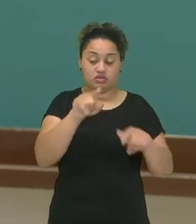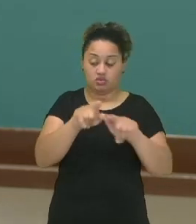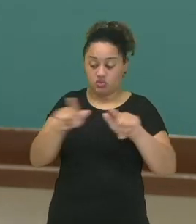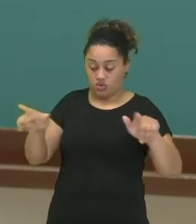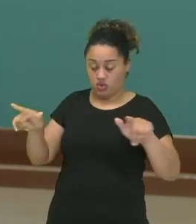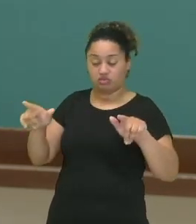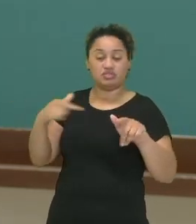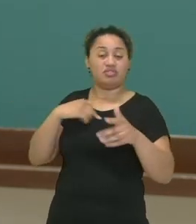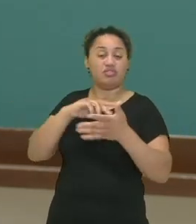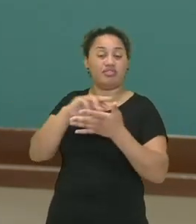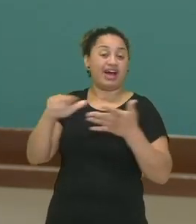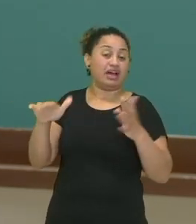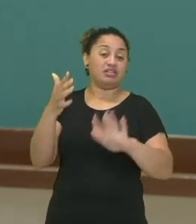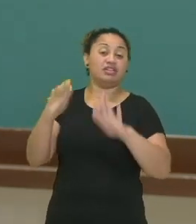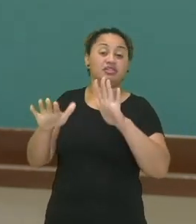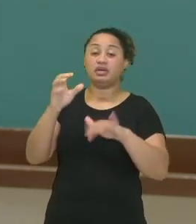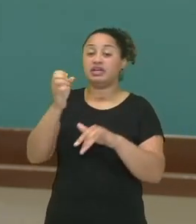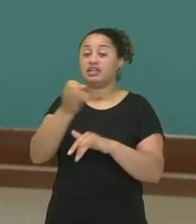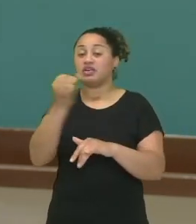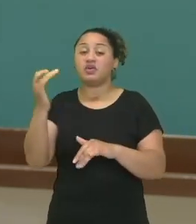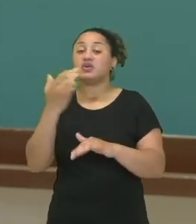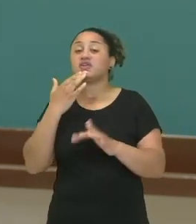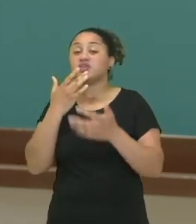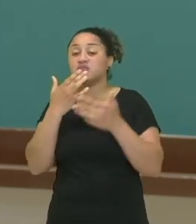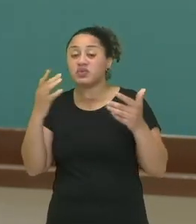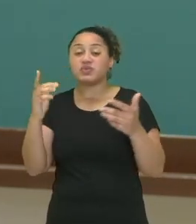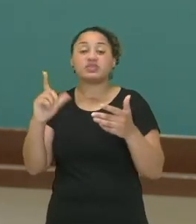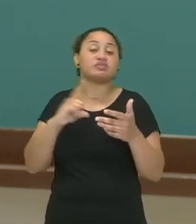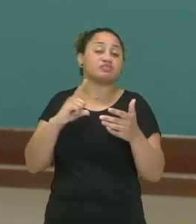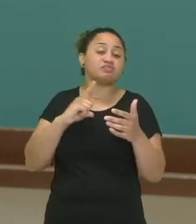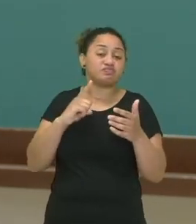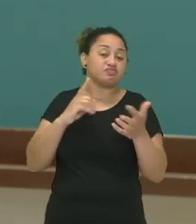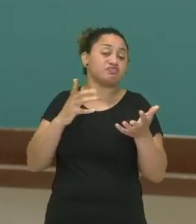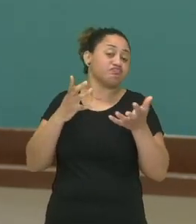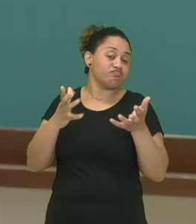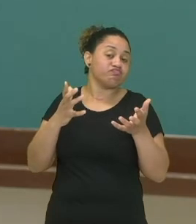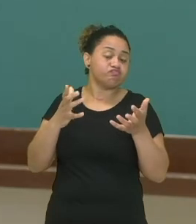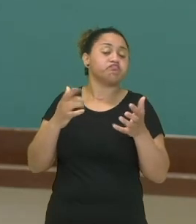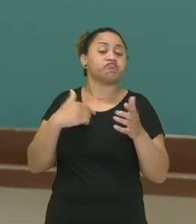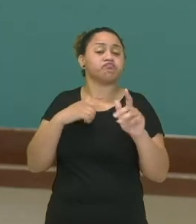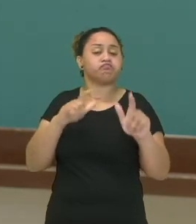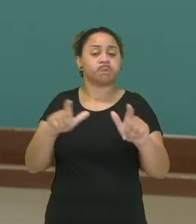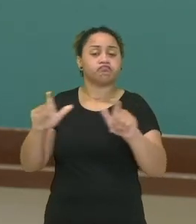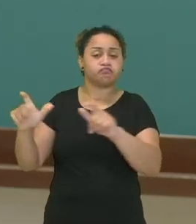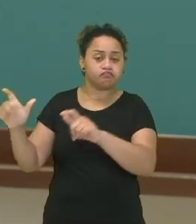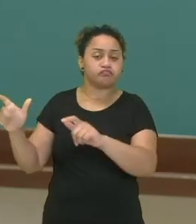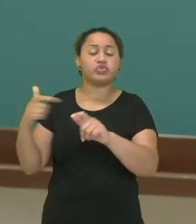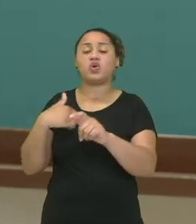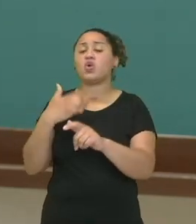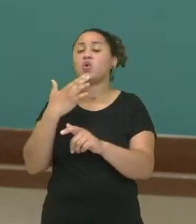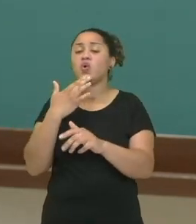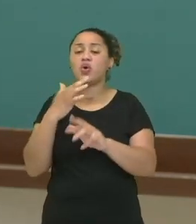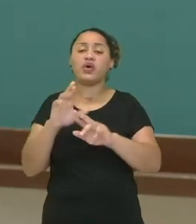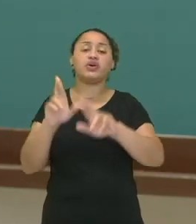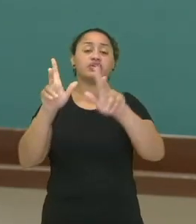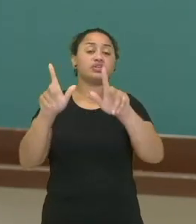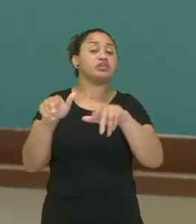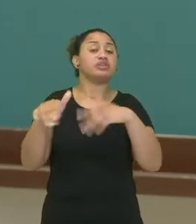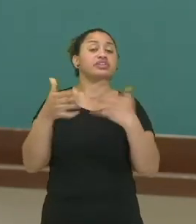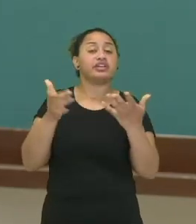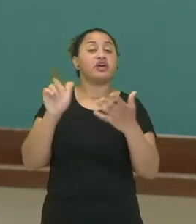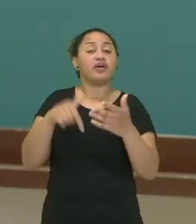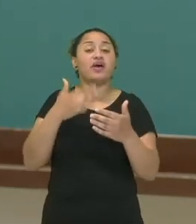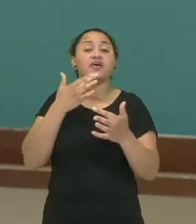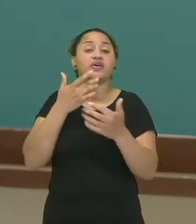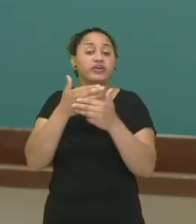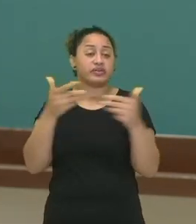preta e branca, né? Enquanto a cromoxilogravura tem várias matrizes, né? Uma para cada cor, então ela vai ser